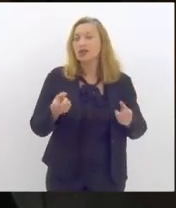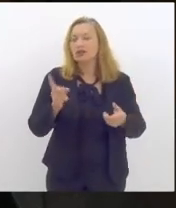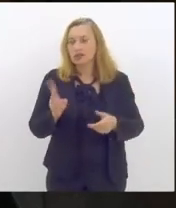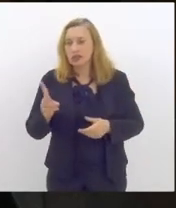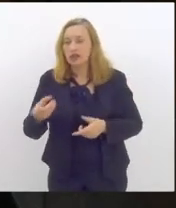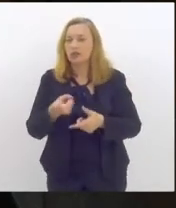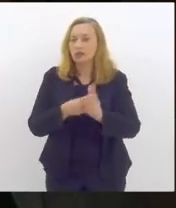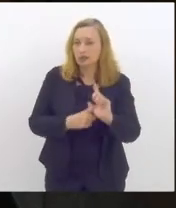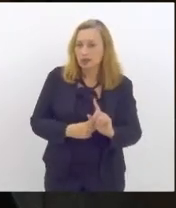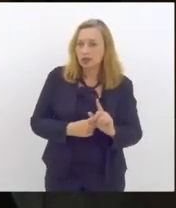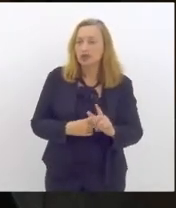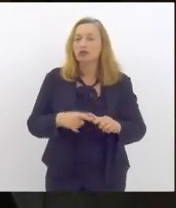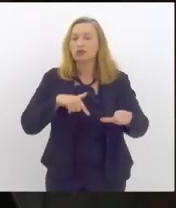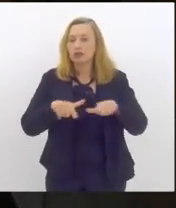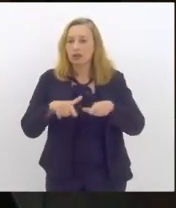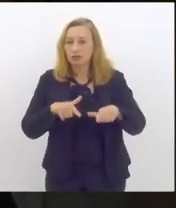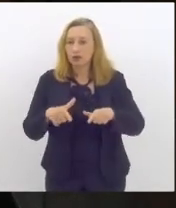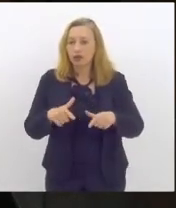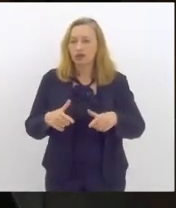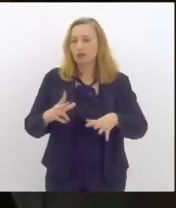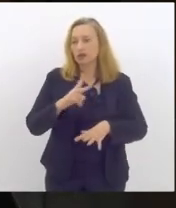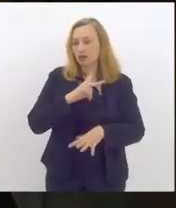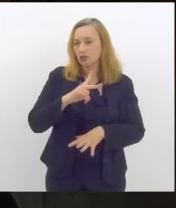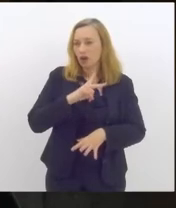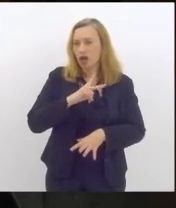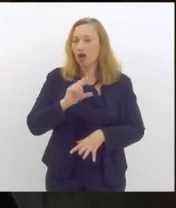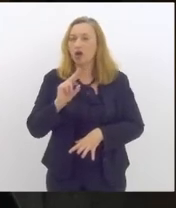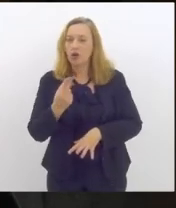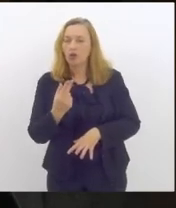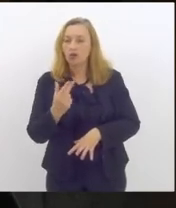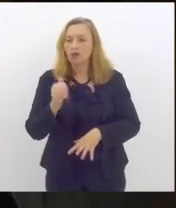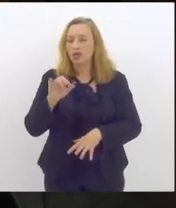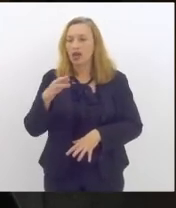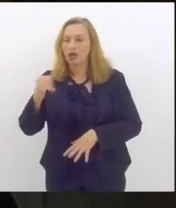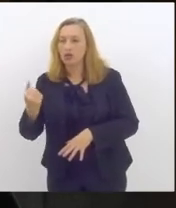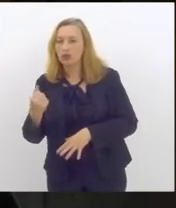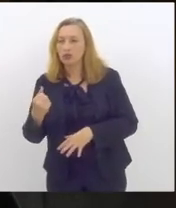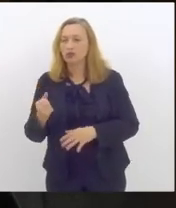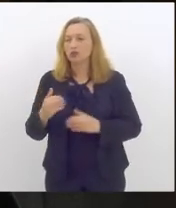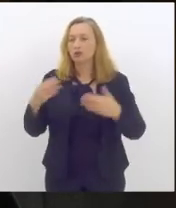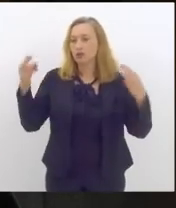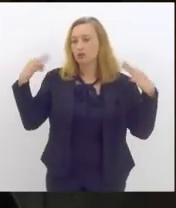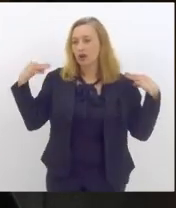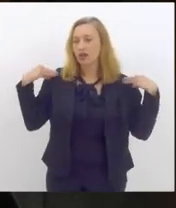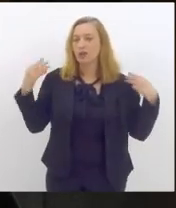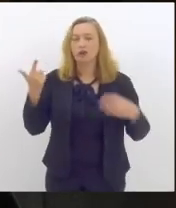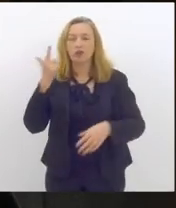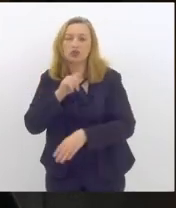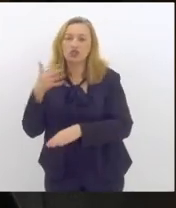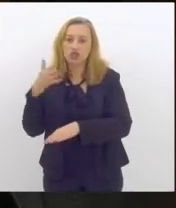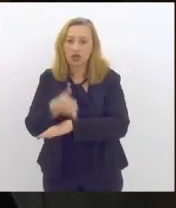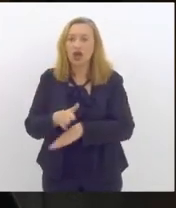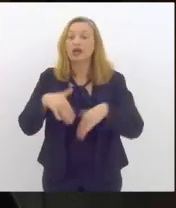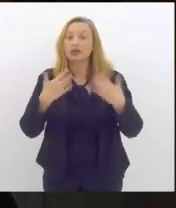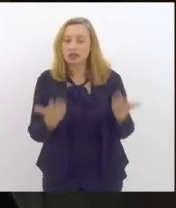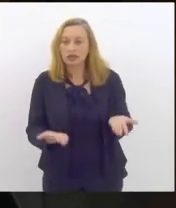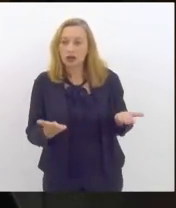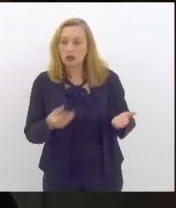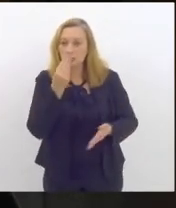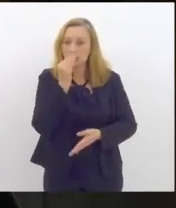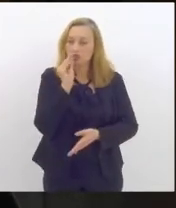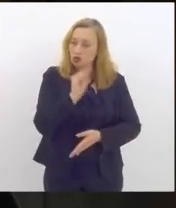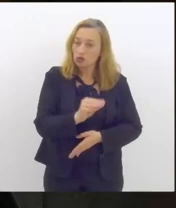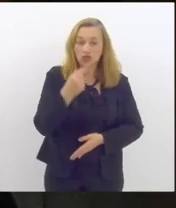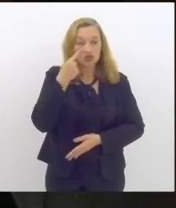inteiro do serviço privados ou de carona com as embarcações da Marina da Marinha para conseguir chegar o continente então É um